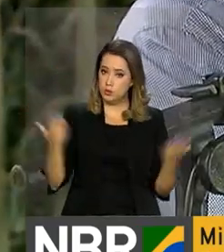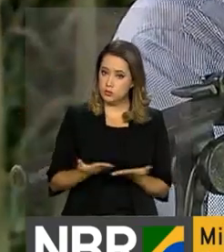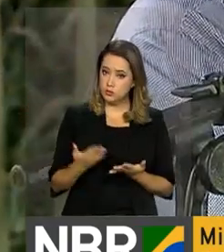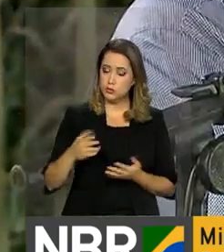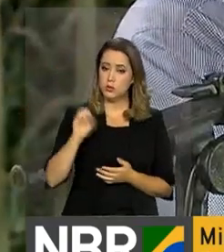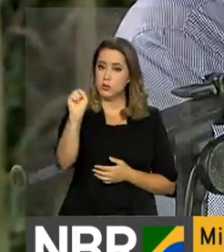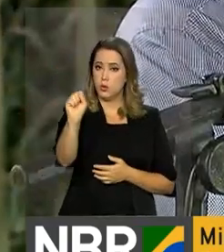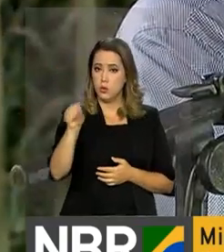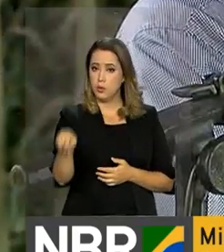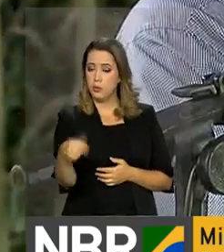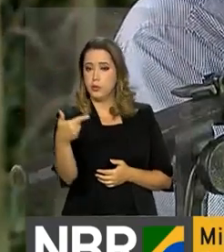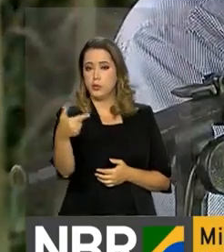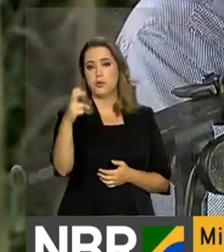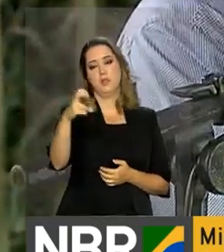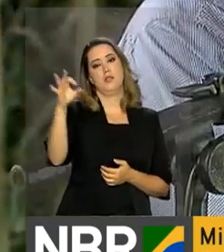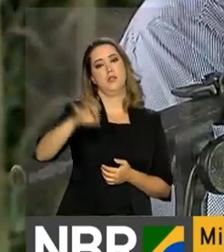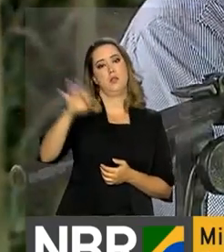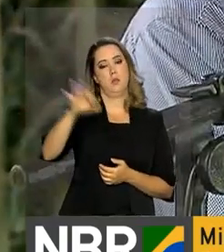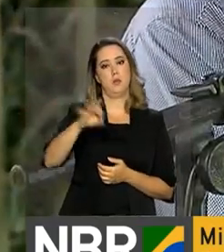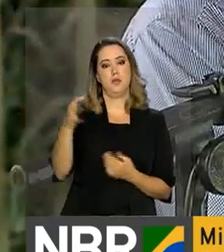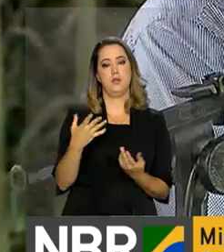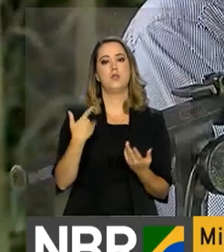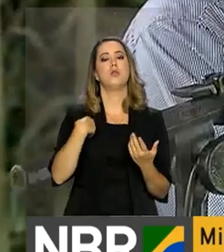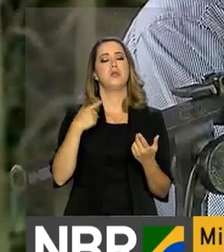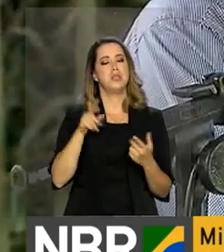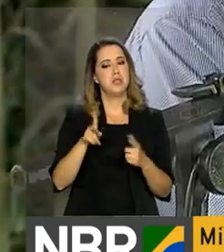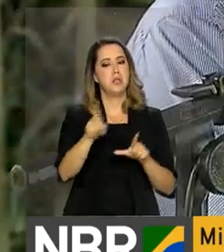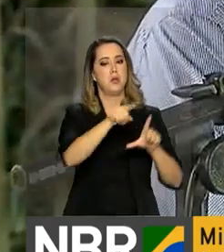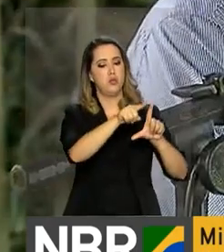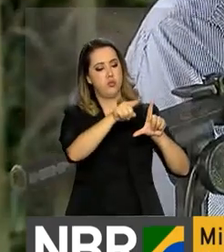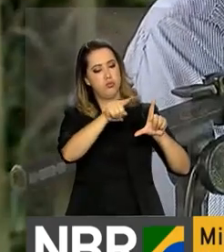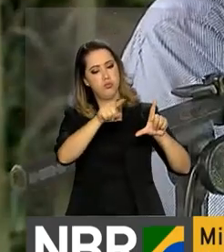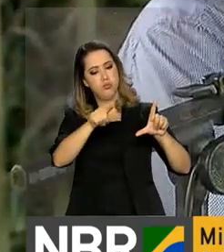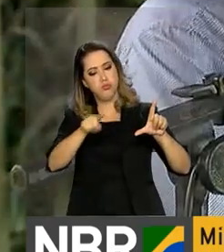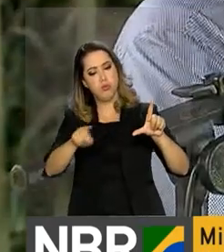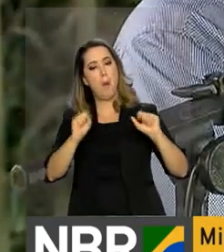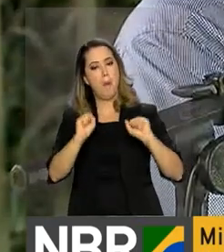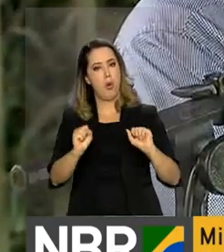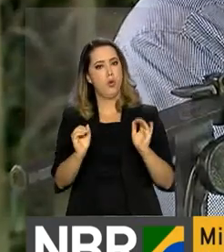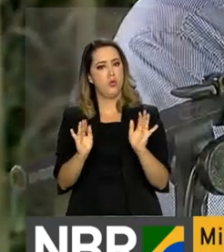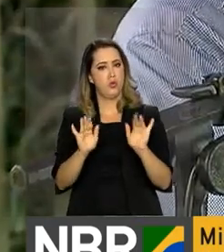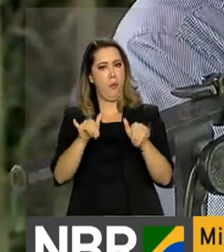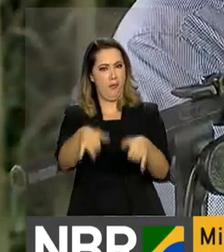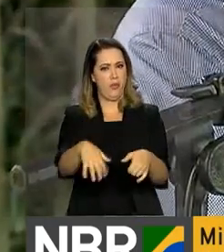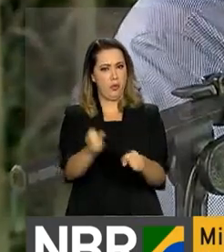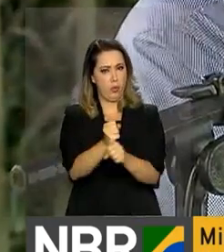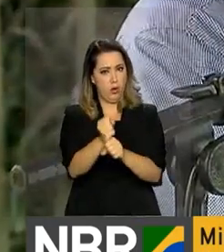em 8,25, numa tendência de queda que poderá chegar ao fim do ano em torno de